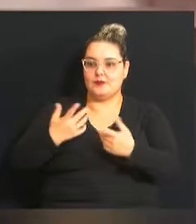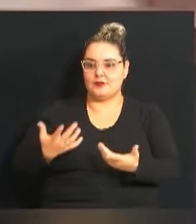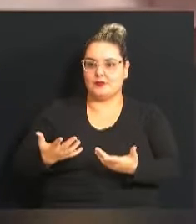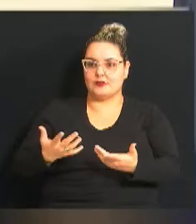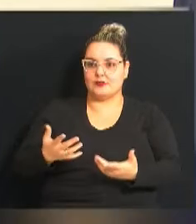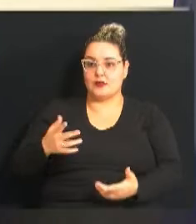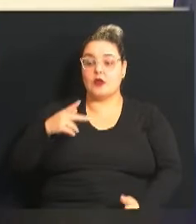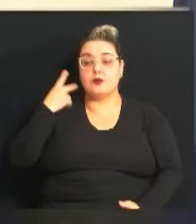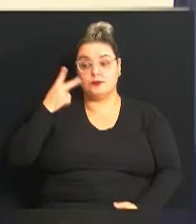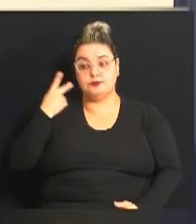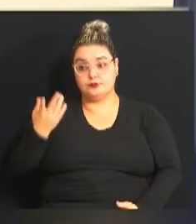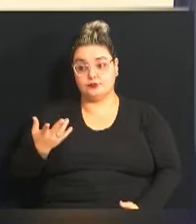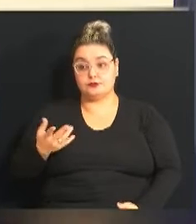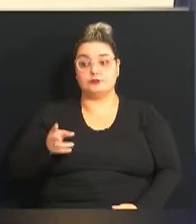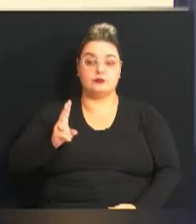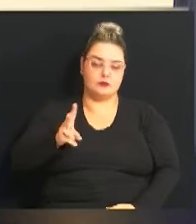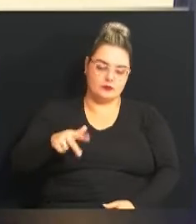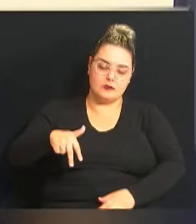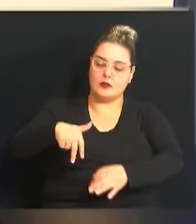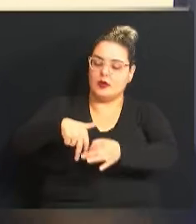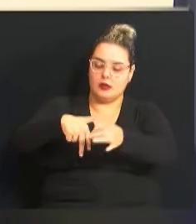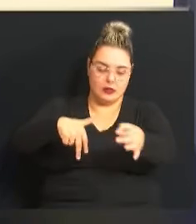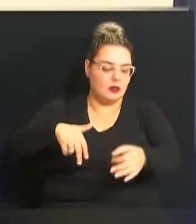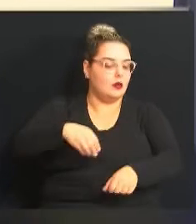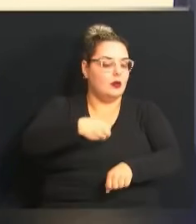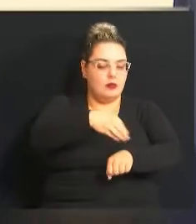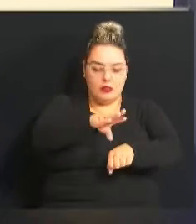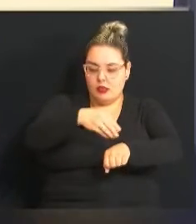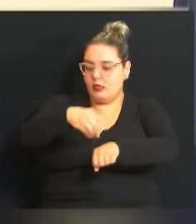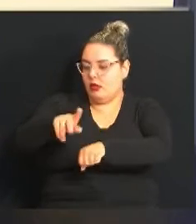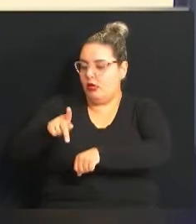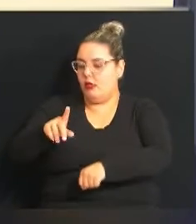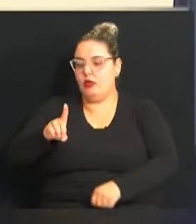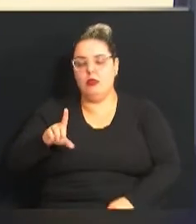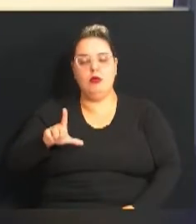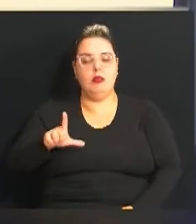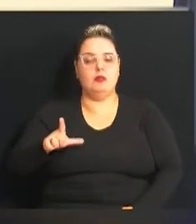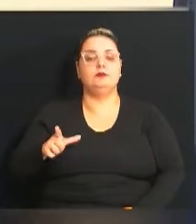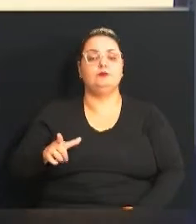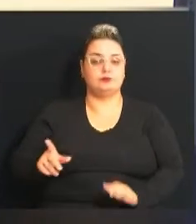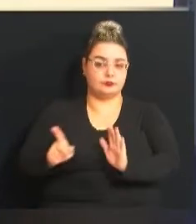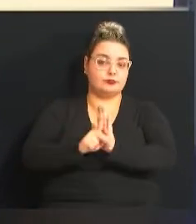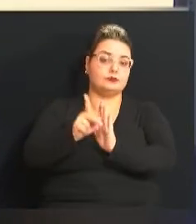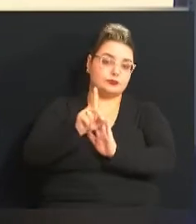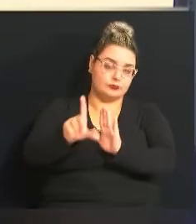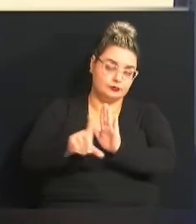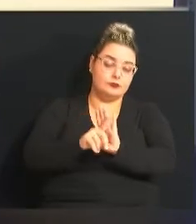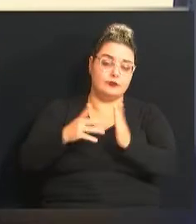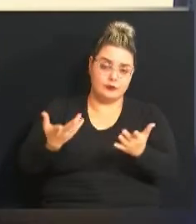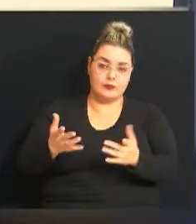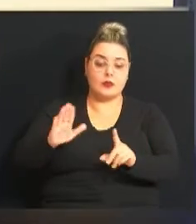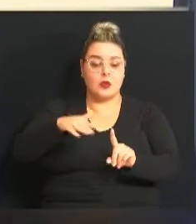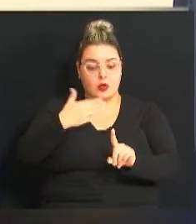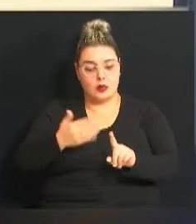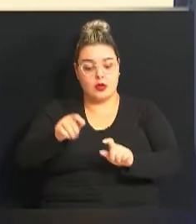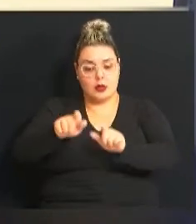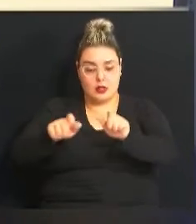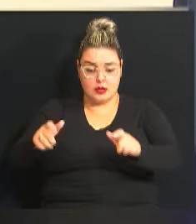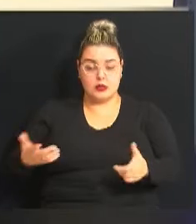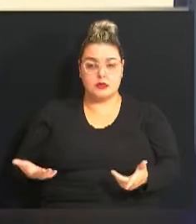dessa casa estão sempre indicando PDLs, projetos de lei, para poder, enfim, homenagear as